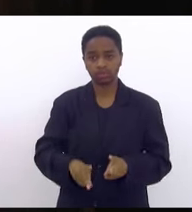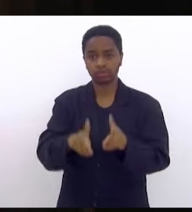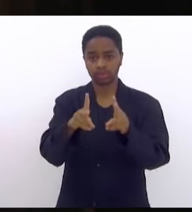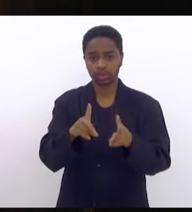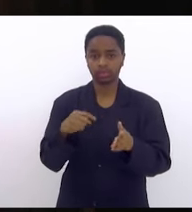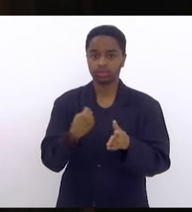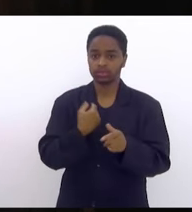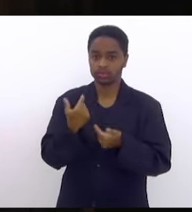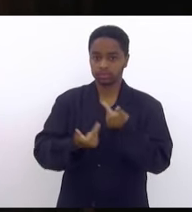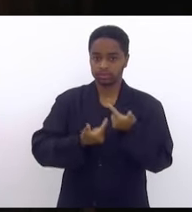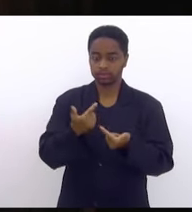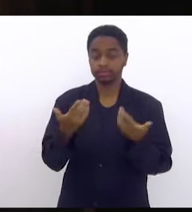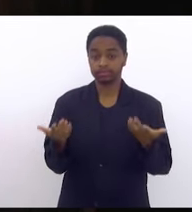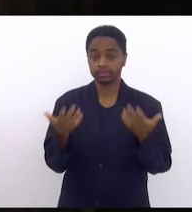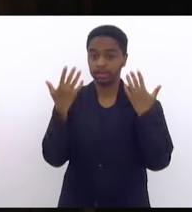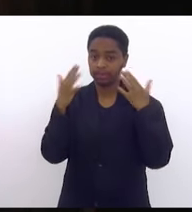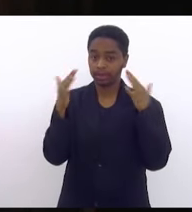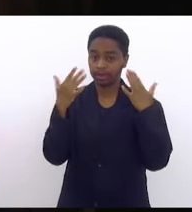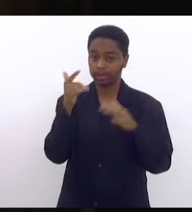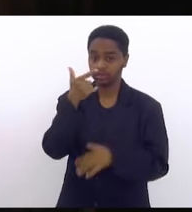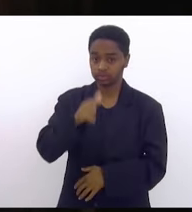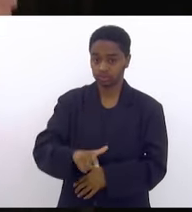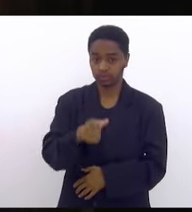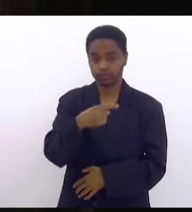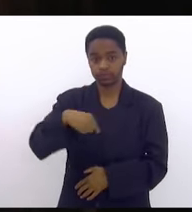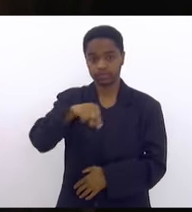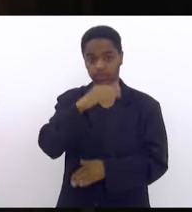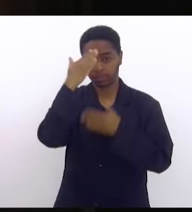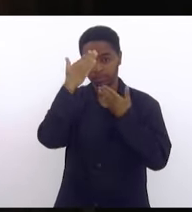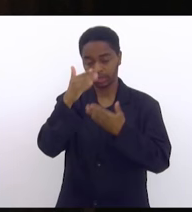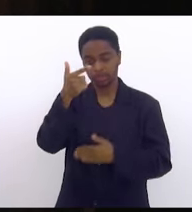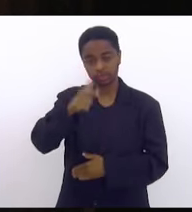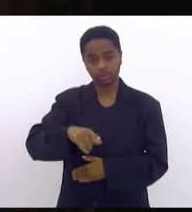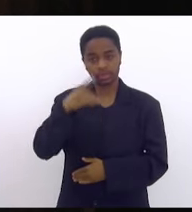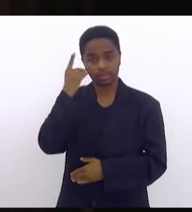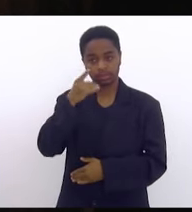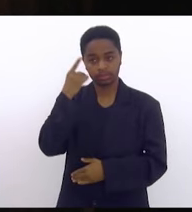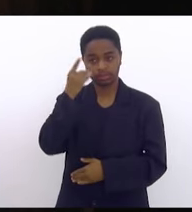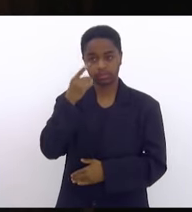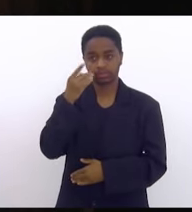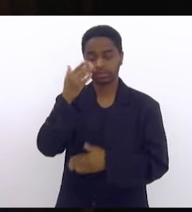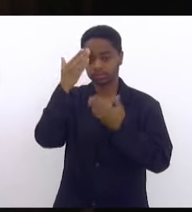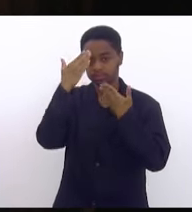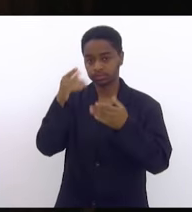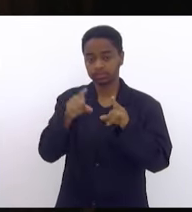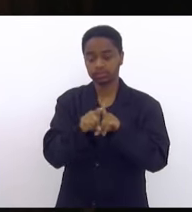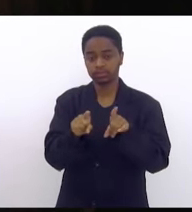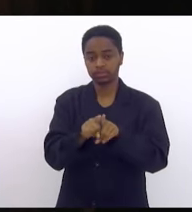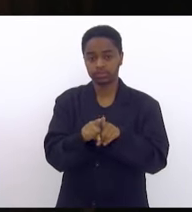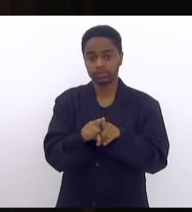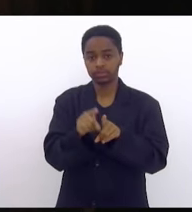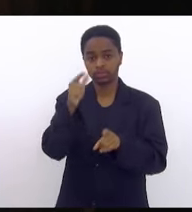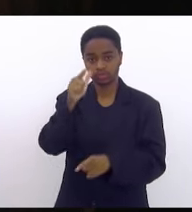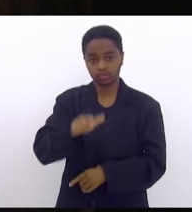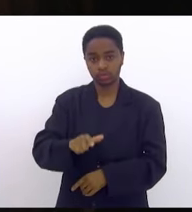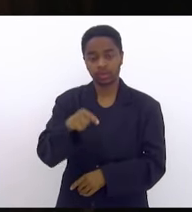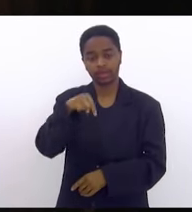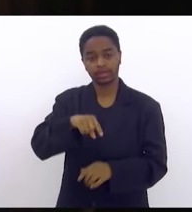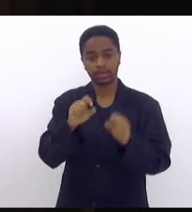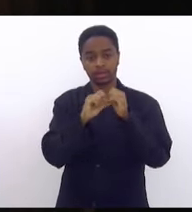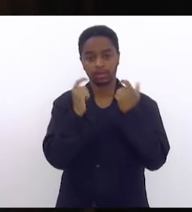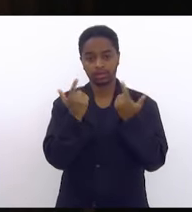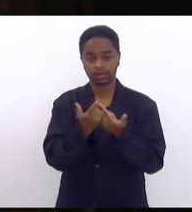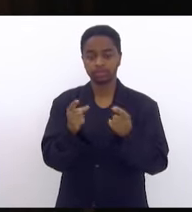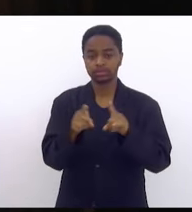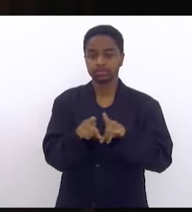nós começamos. Então, parabéns mais uma vez a todos, obrigado mais uma vez ao nosso deputado, agradecer aqui também mais uma vez essa casa